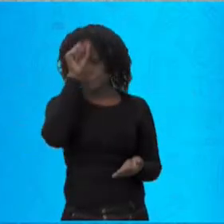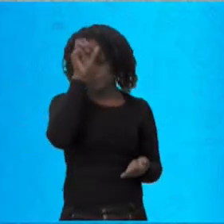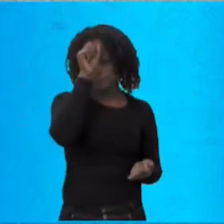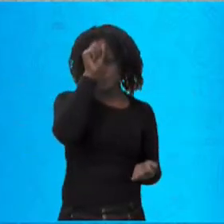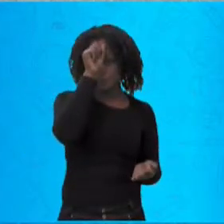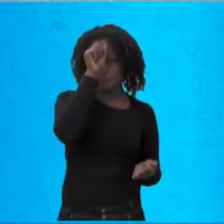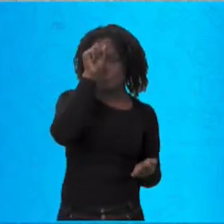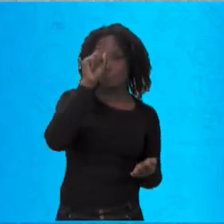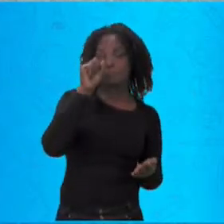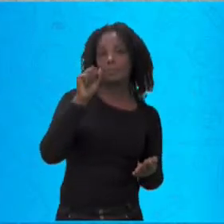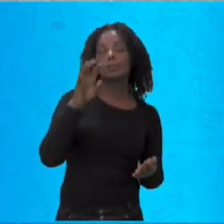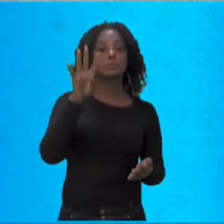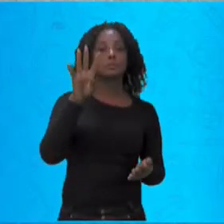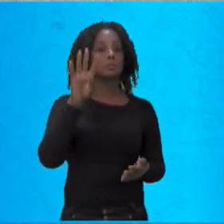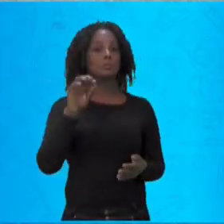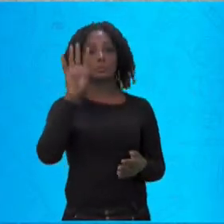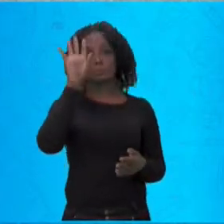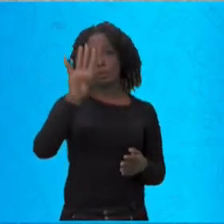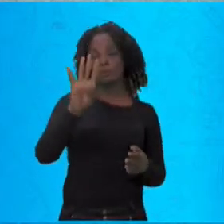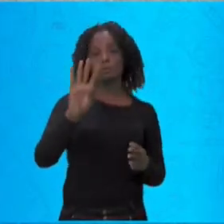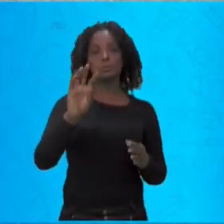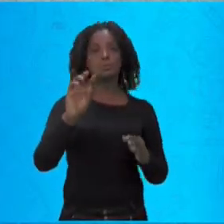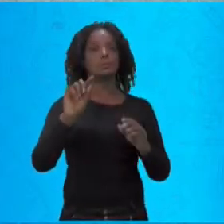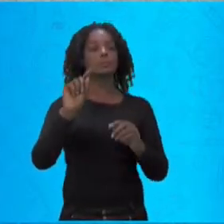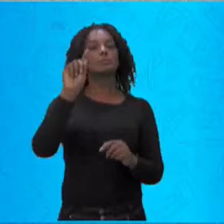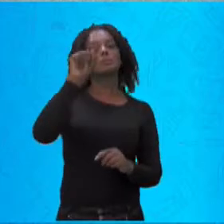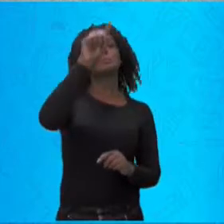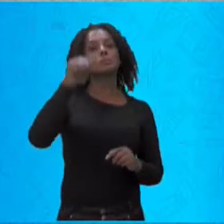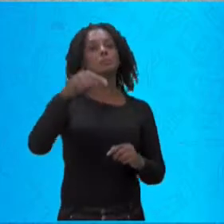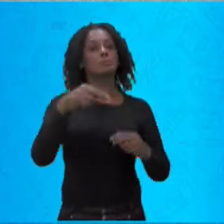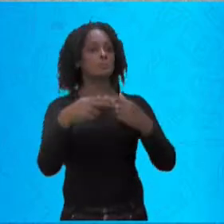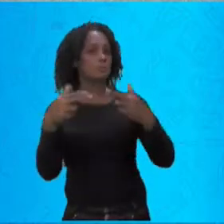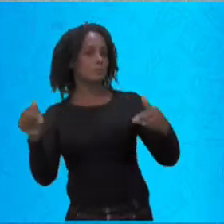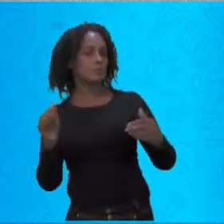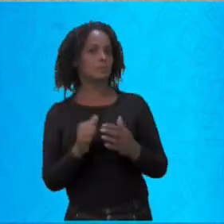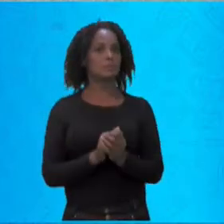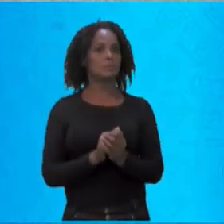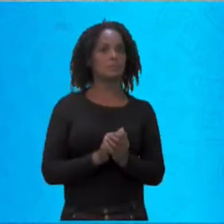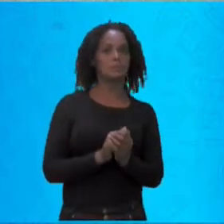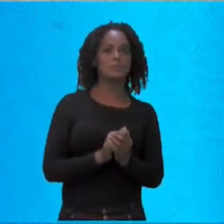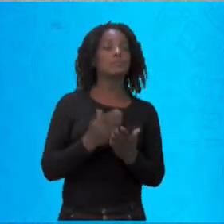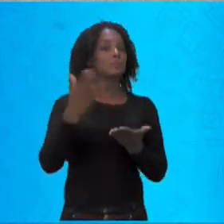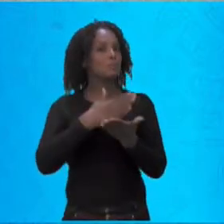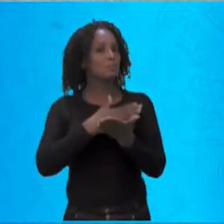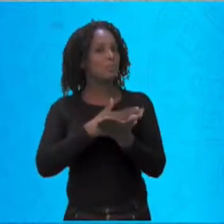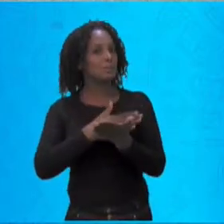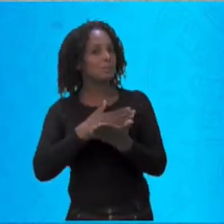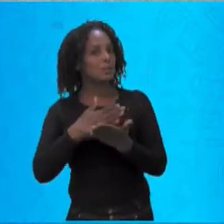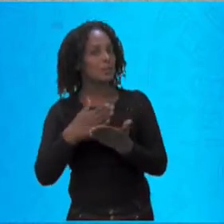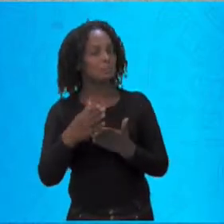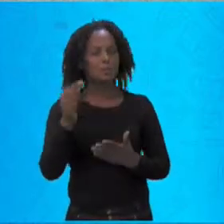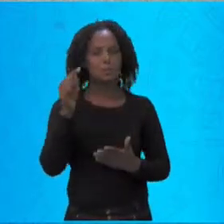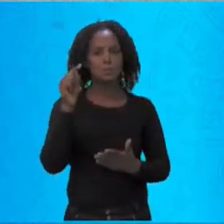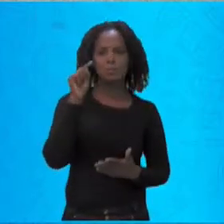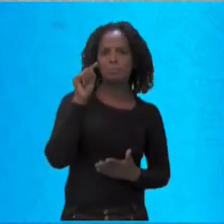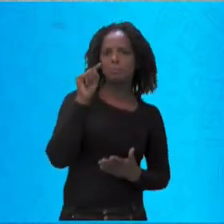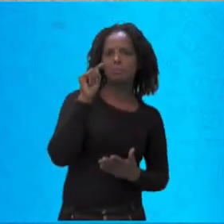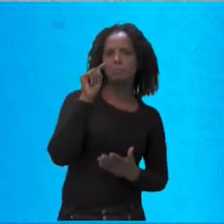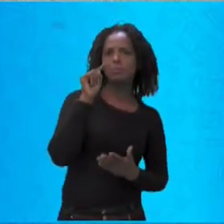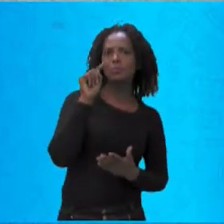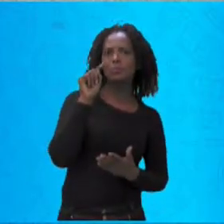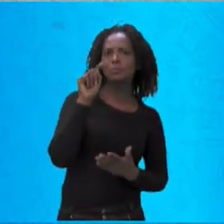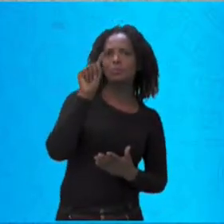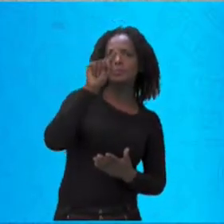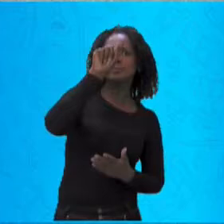aprender sobre 4 sinais de pontuação. Nós vamos começar pelo ponto de